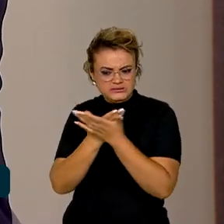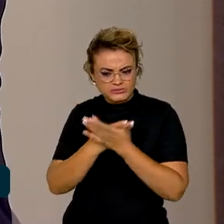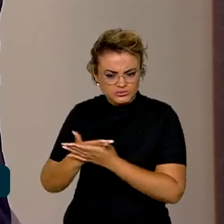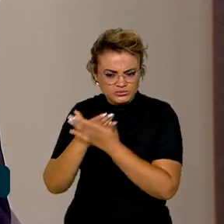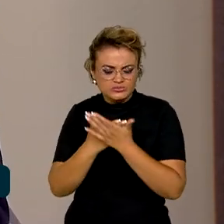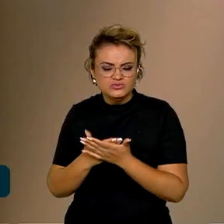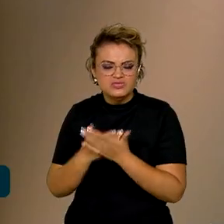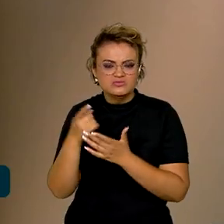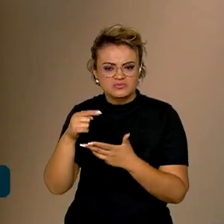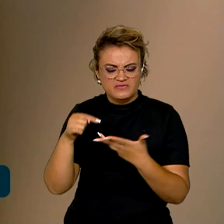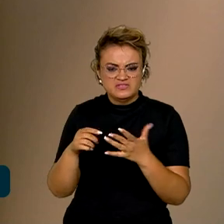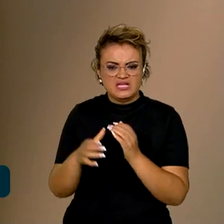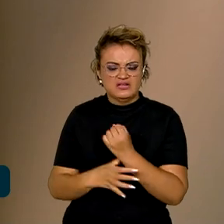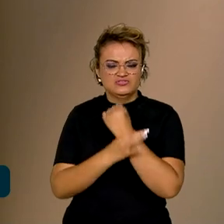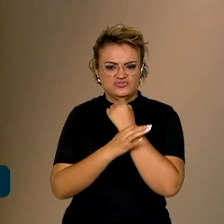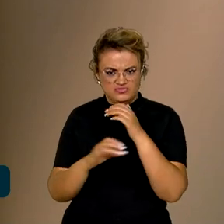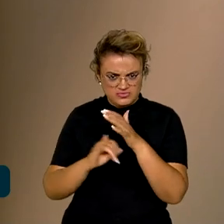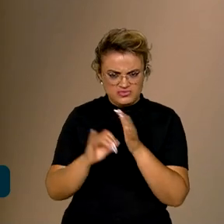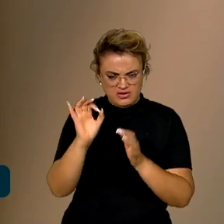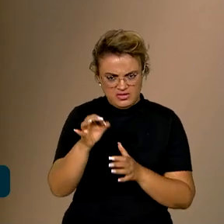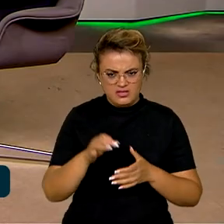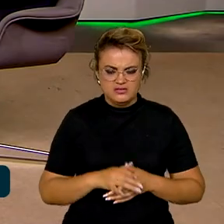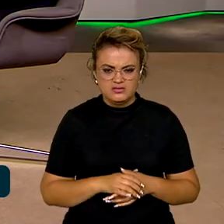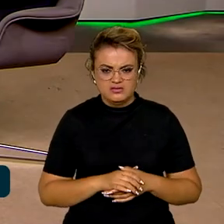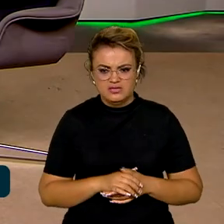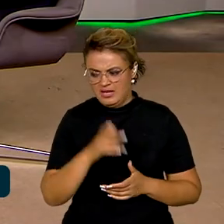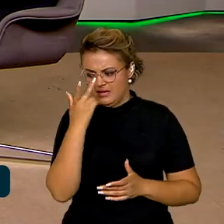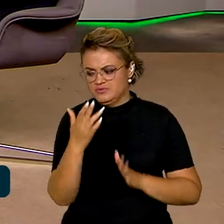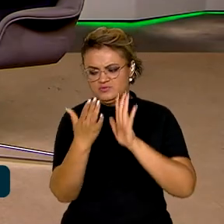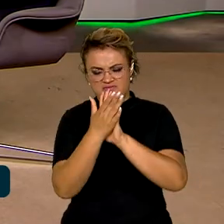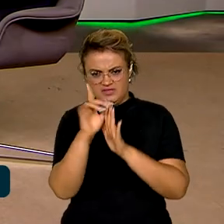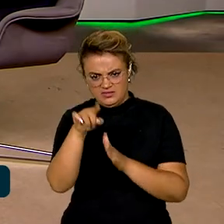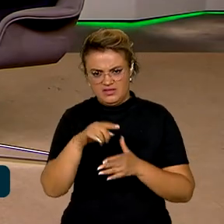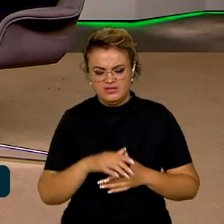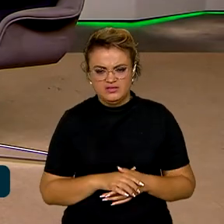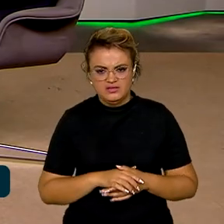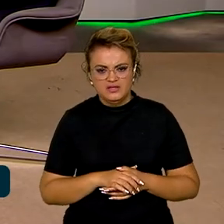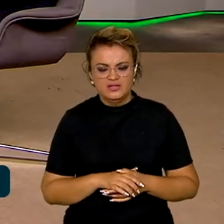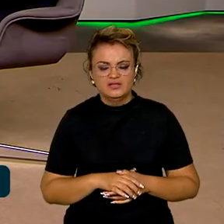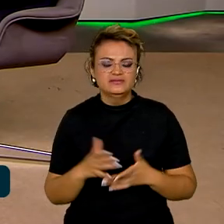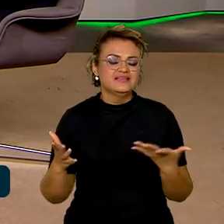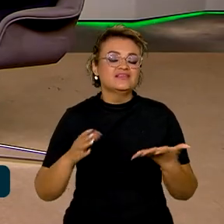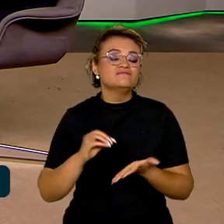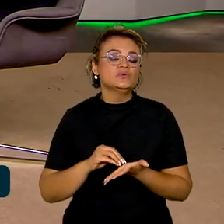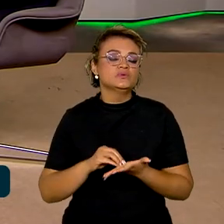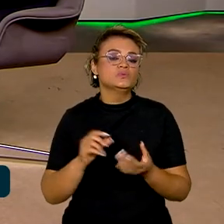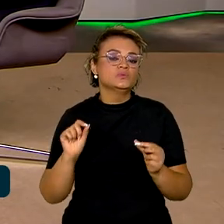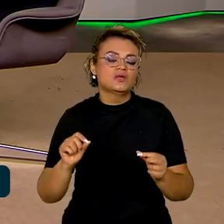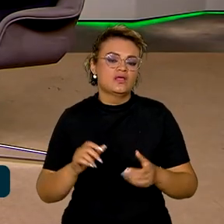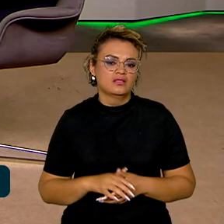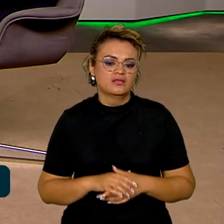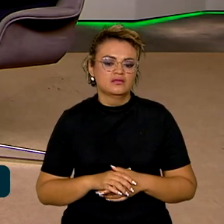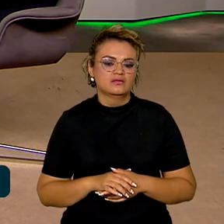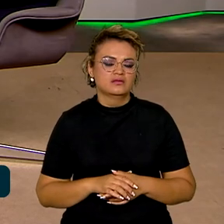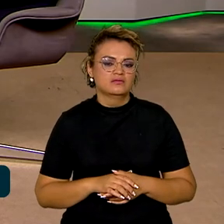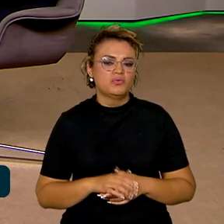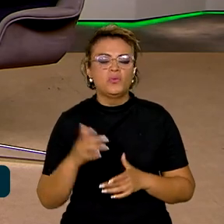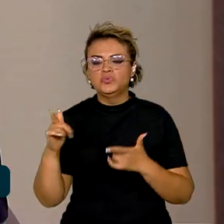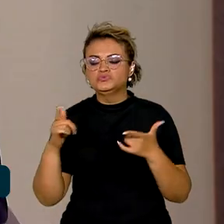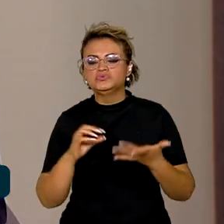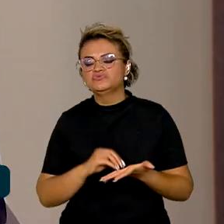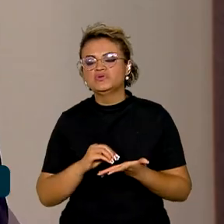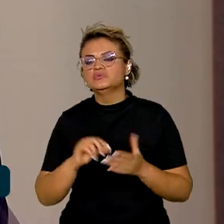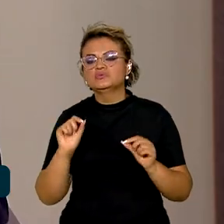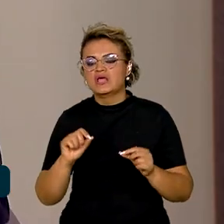garantias institucionais daquela pessoa que ele vai abordar, né? O que, que está faltando aí, de que forma também que